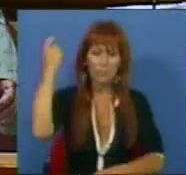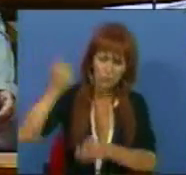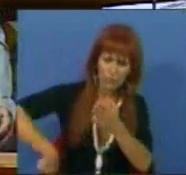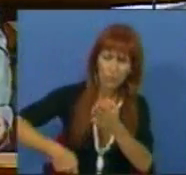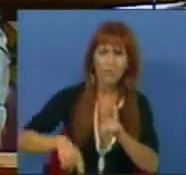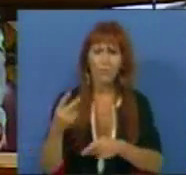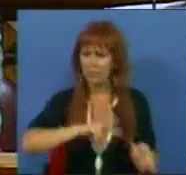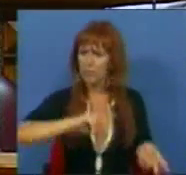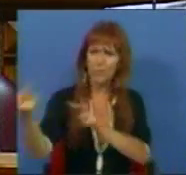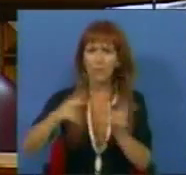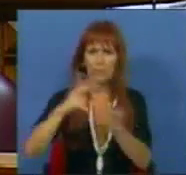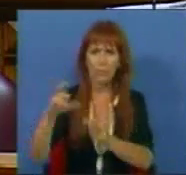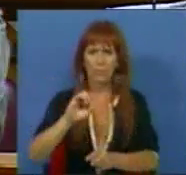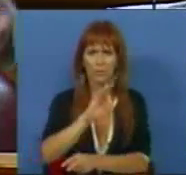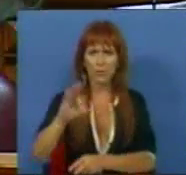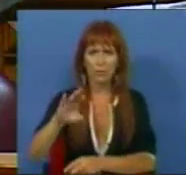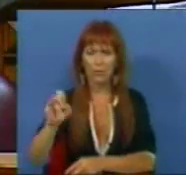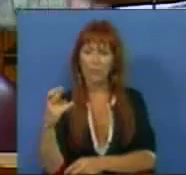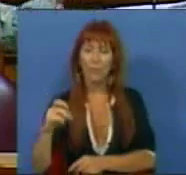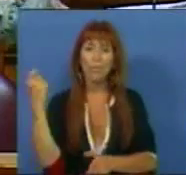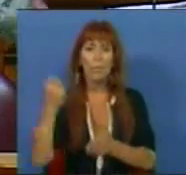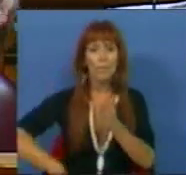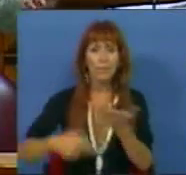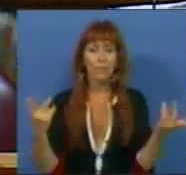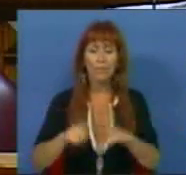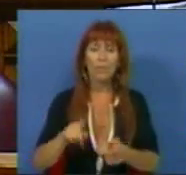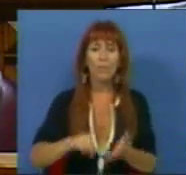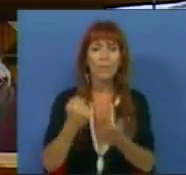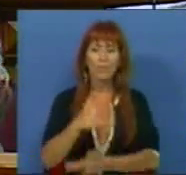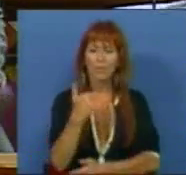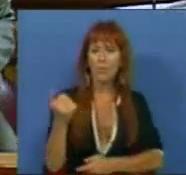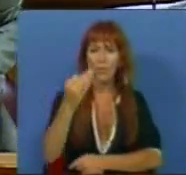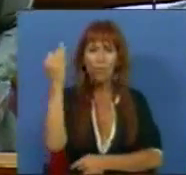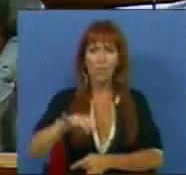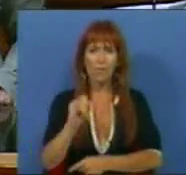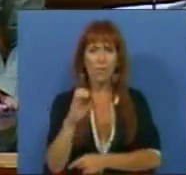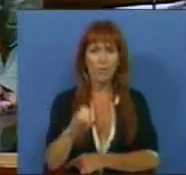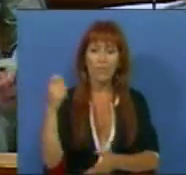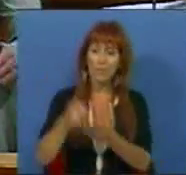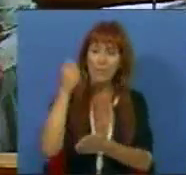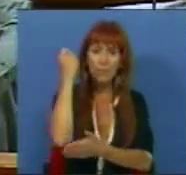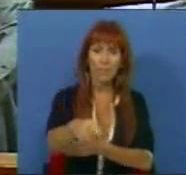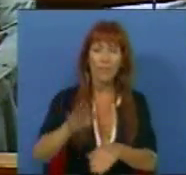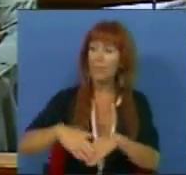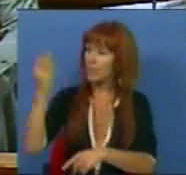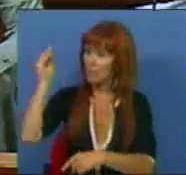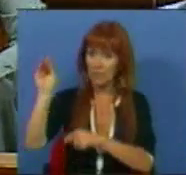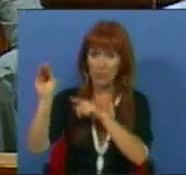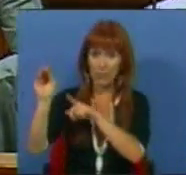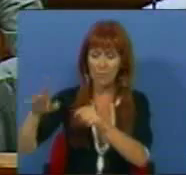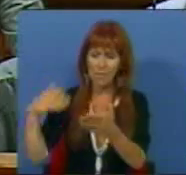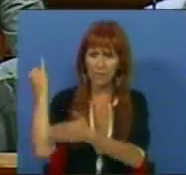taxação das transferências para os offshores, uma taxa efetiva de 25% de IRC a pagar pela banca,